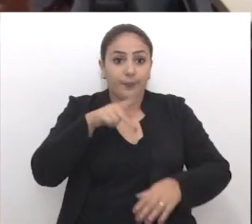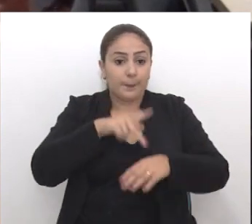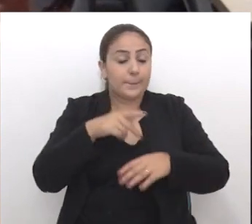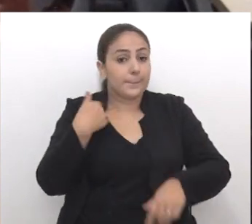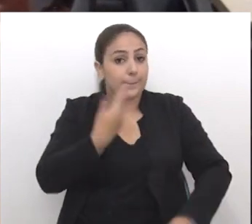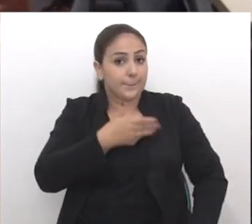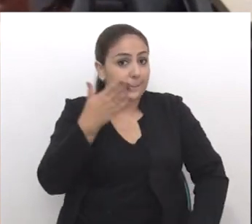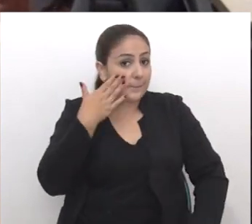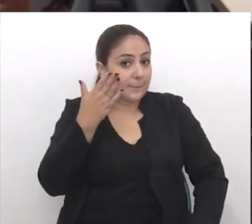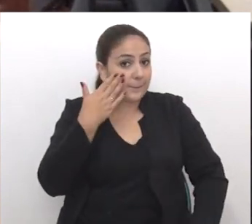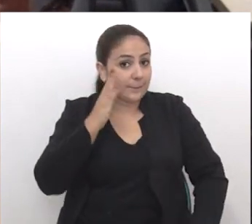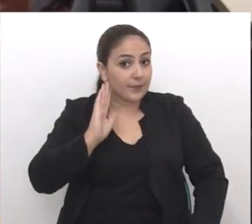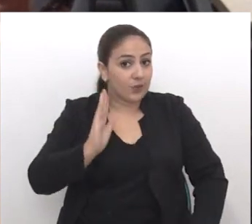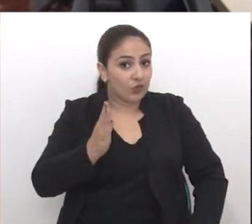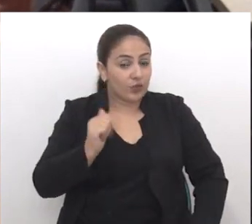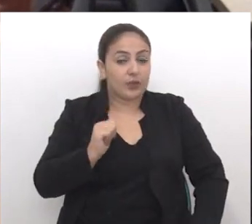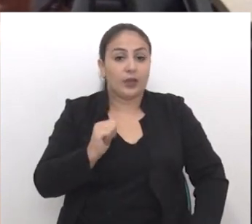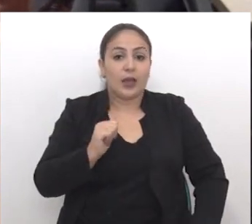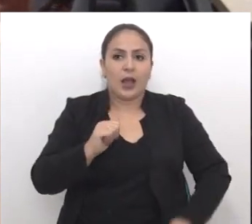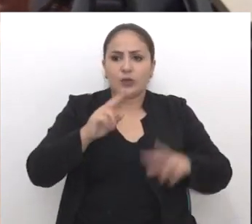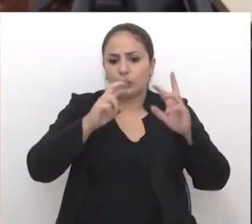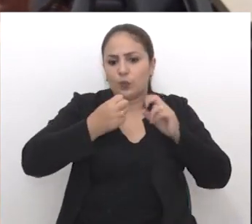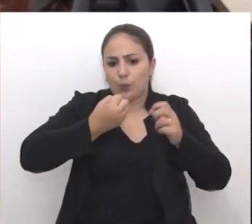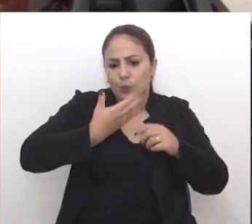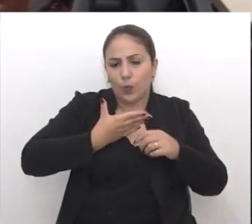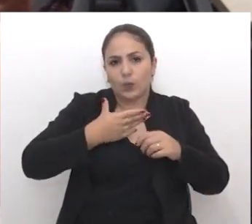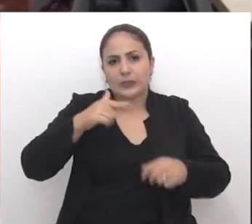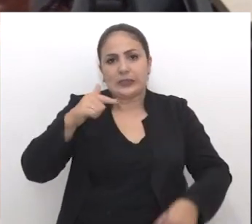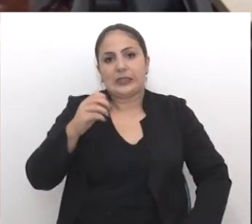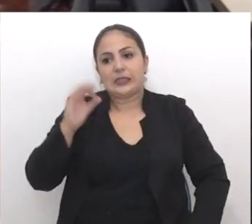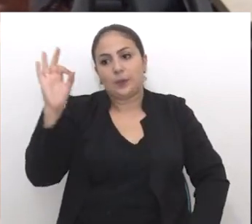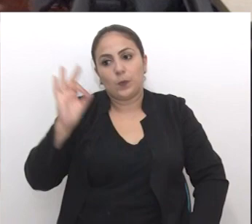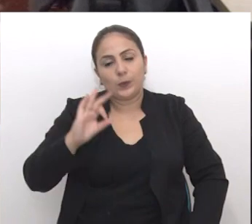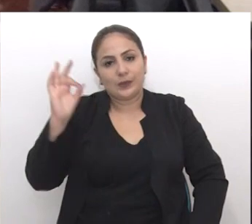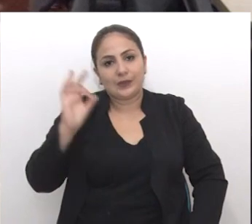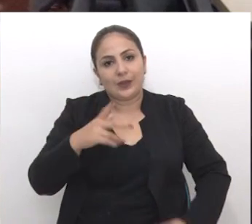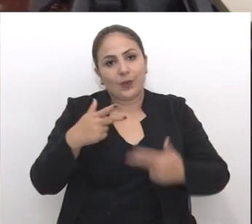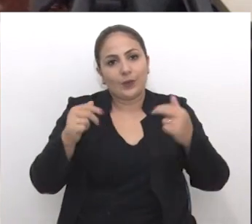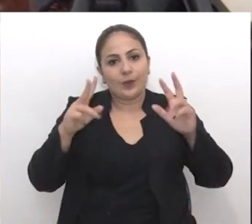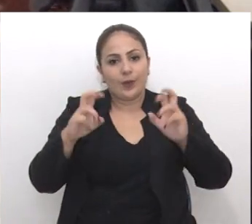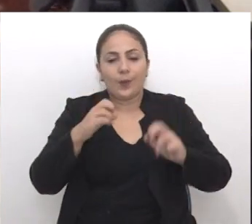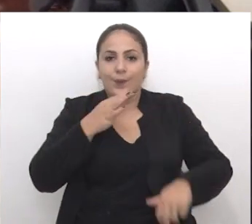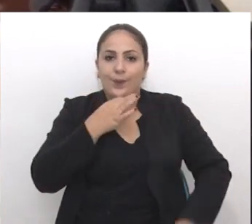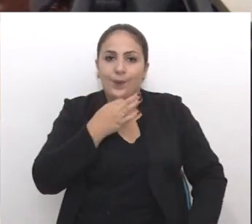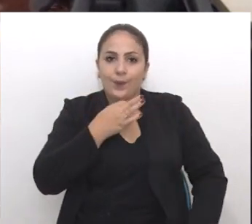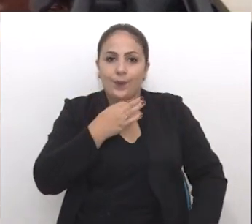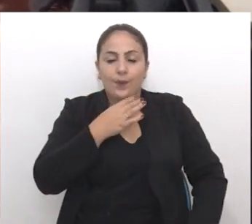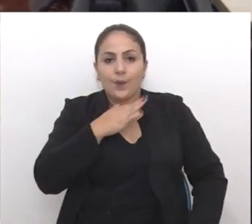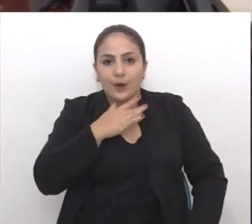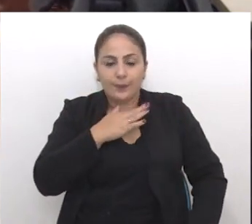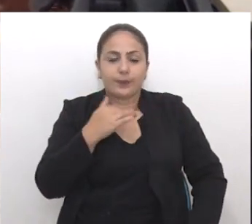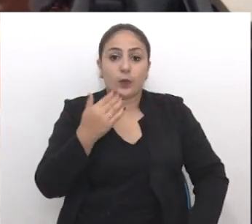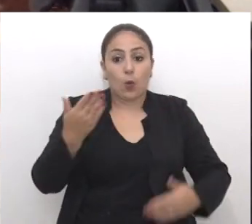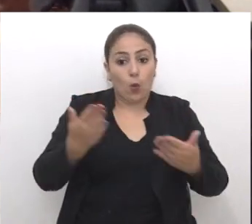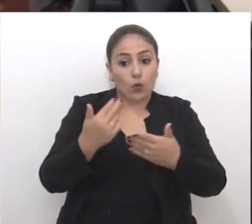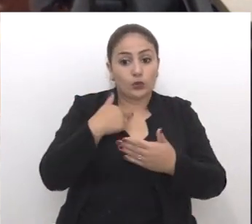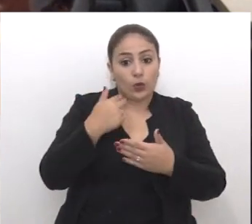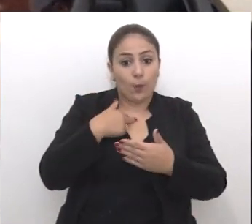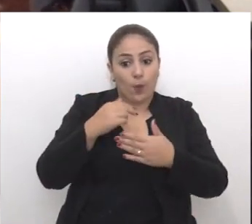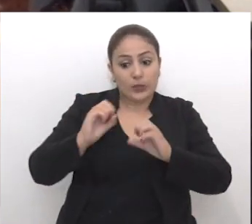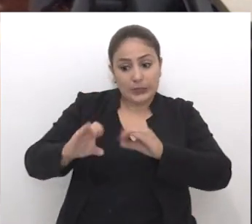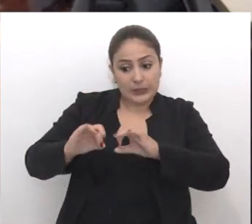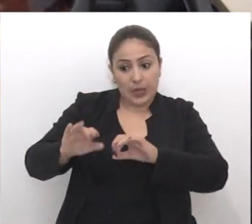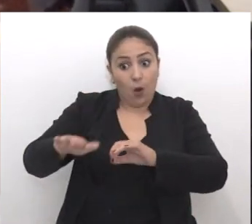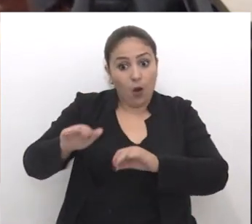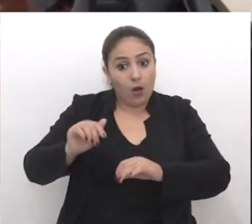todo mundo sabe, Há questões boas e 70% questões ruins. Hoje nós não podemos mais ensinar